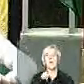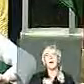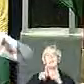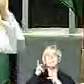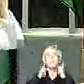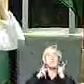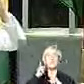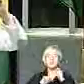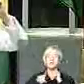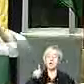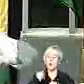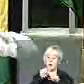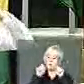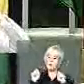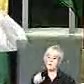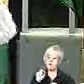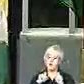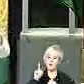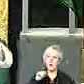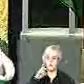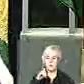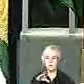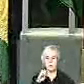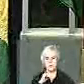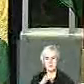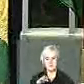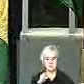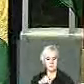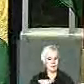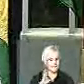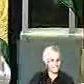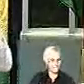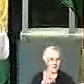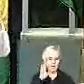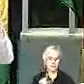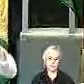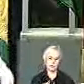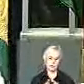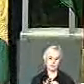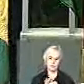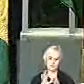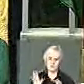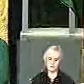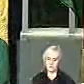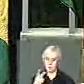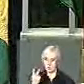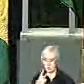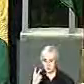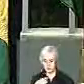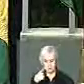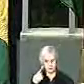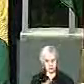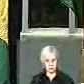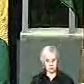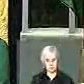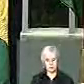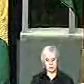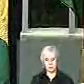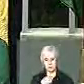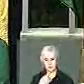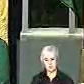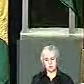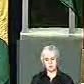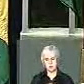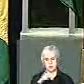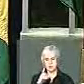qual o sistema, qual a democracia, sempre com mais democracia. O segundo compromisso, senhores e senhoras, é o compromisso